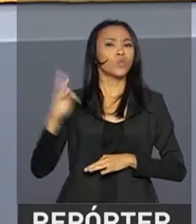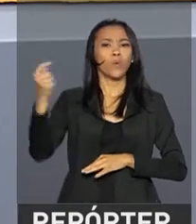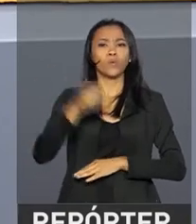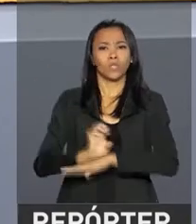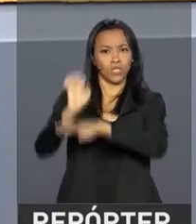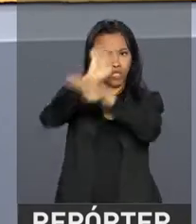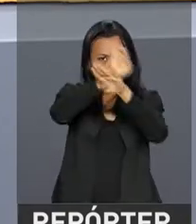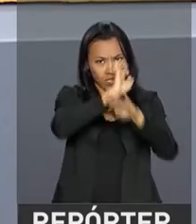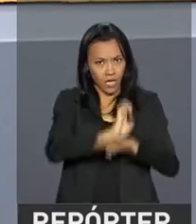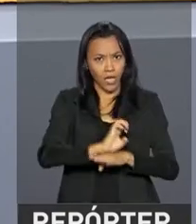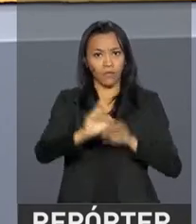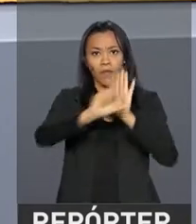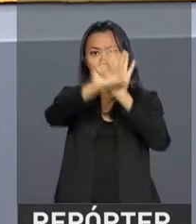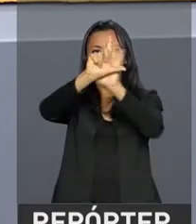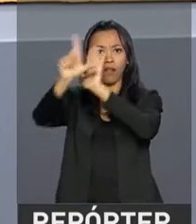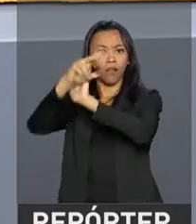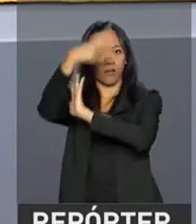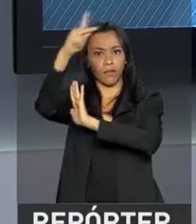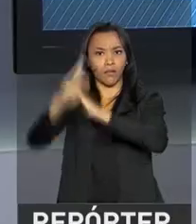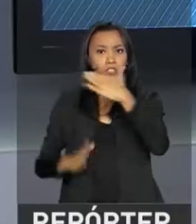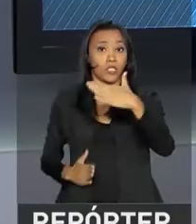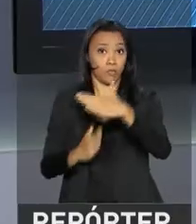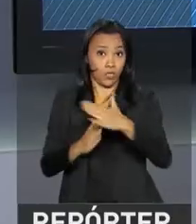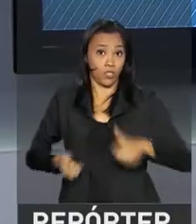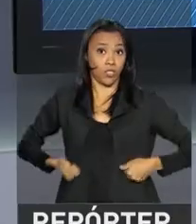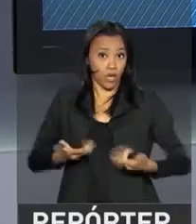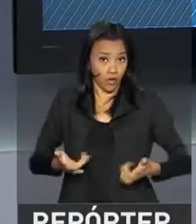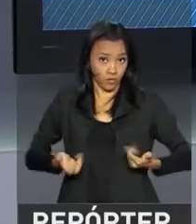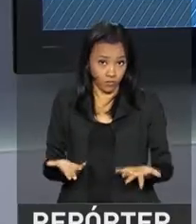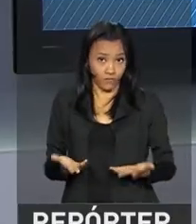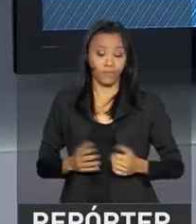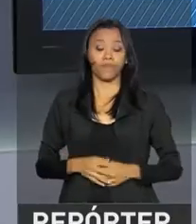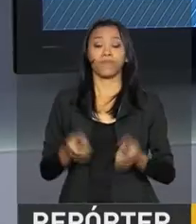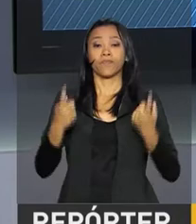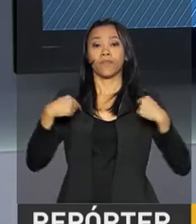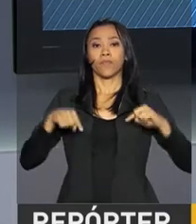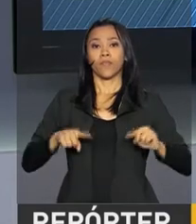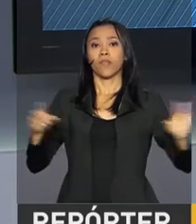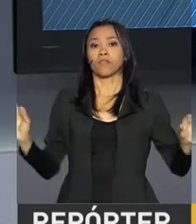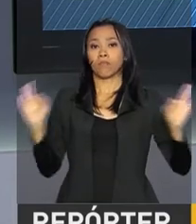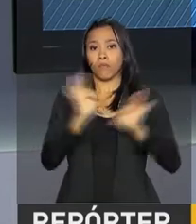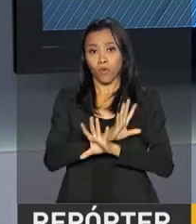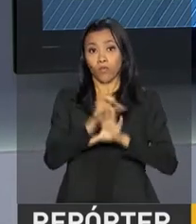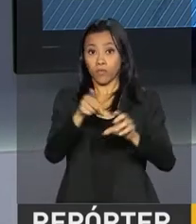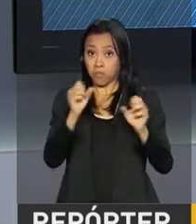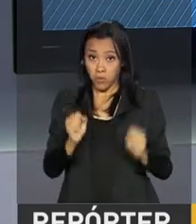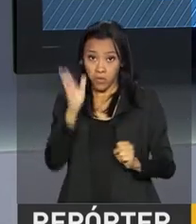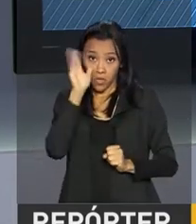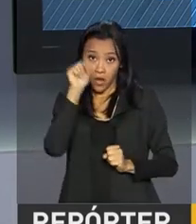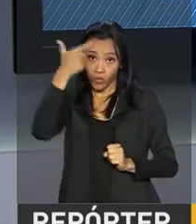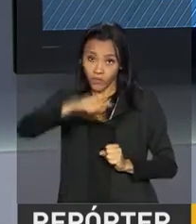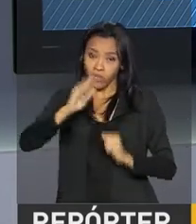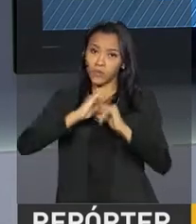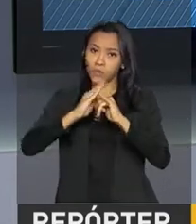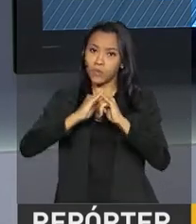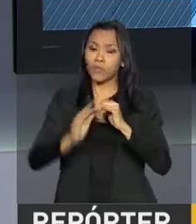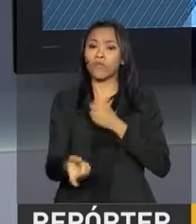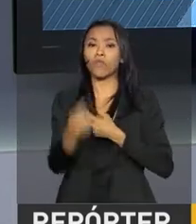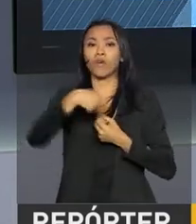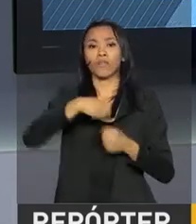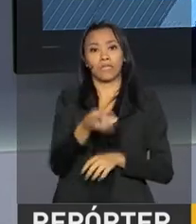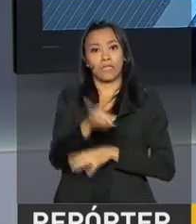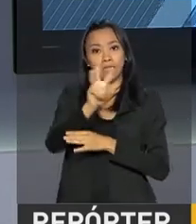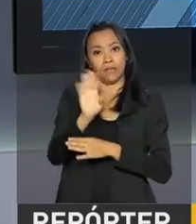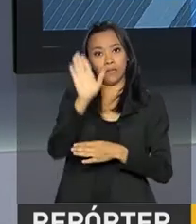publicaram lei de teto de gastos nós ficamos por aqui você pode rever as reportagens no youtube voltamos às três da tarde